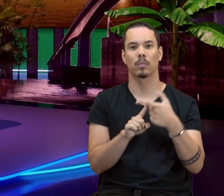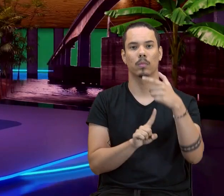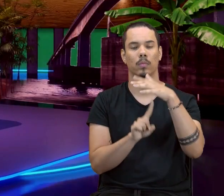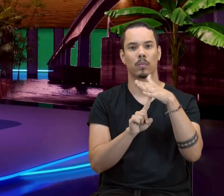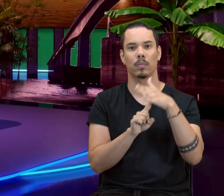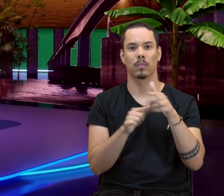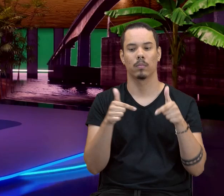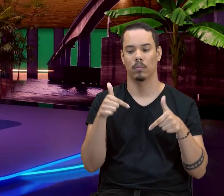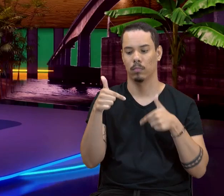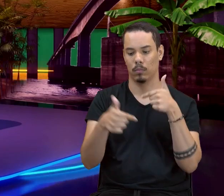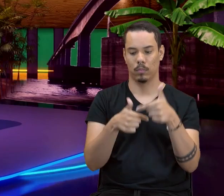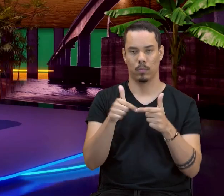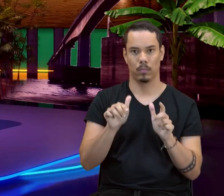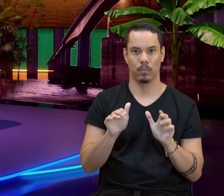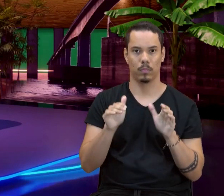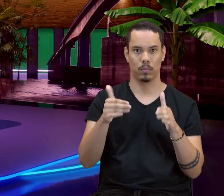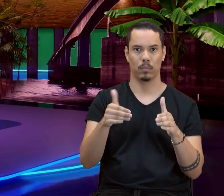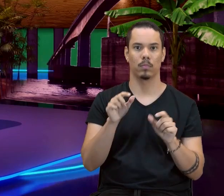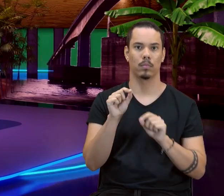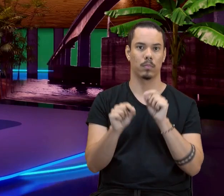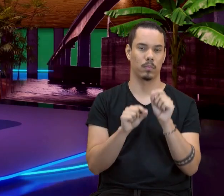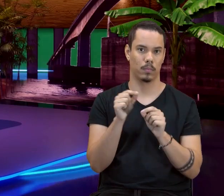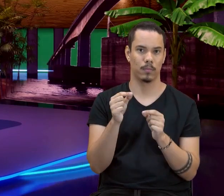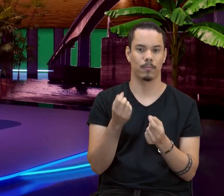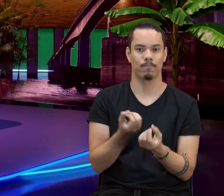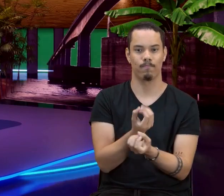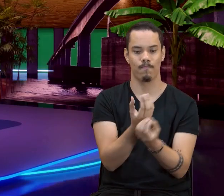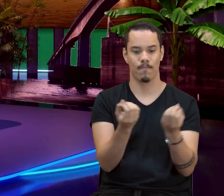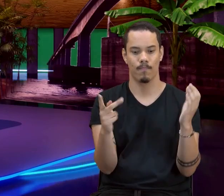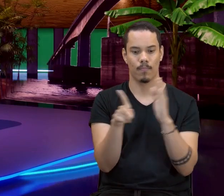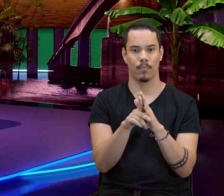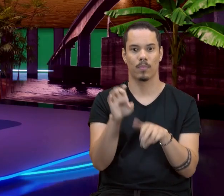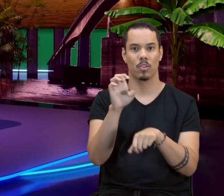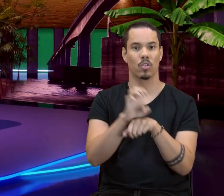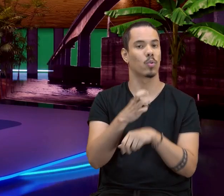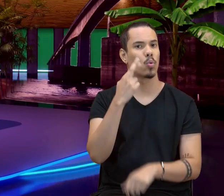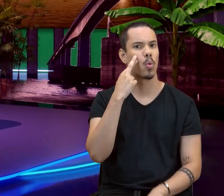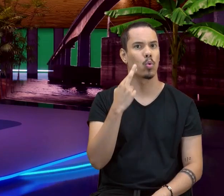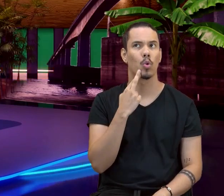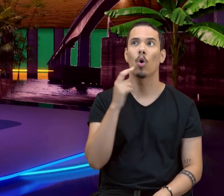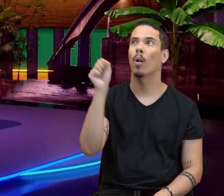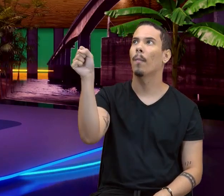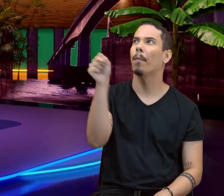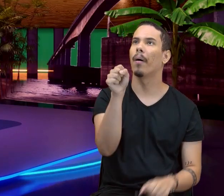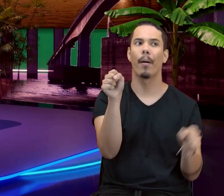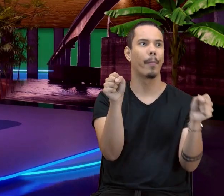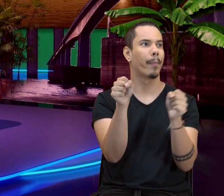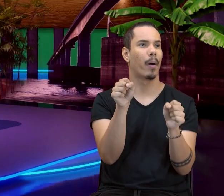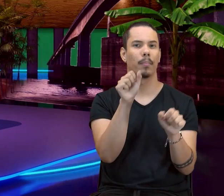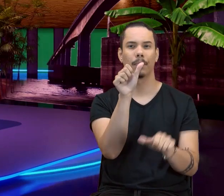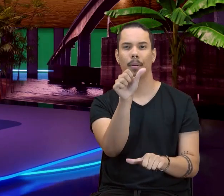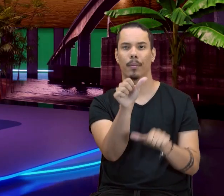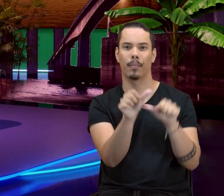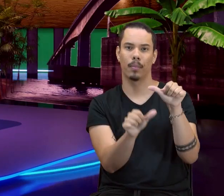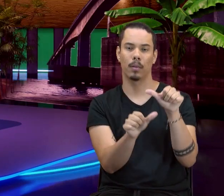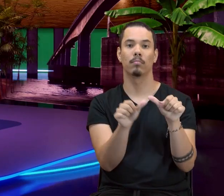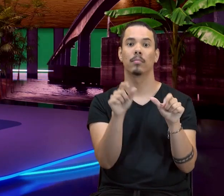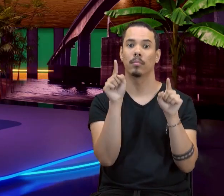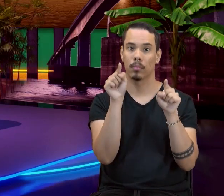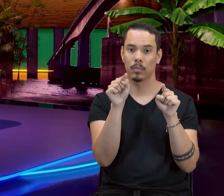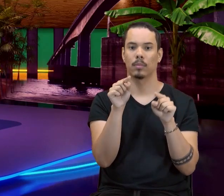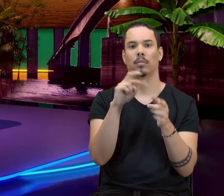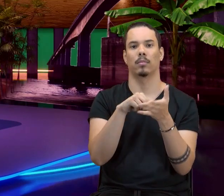com a questão da formação do estado de Rondônia. Então, essa transformação da paisagem. Então, está